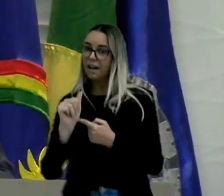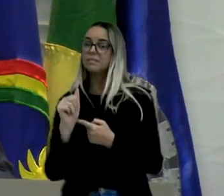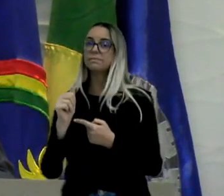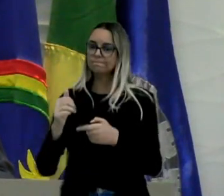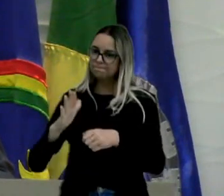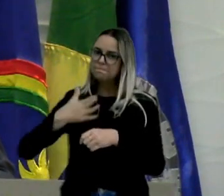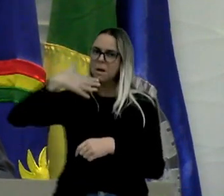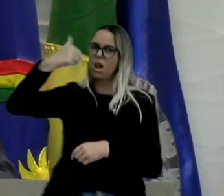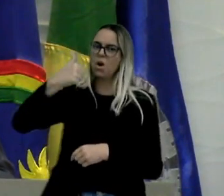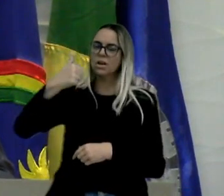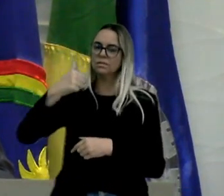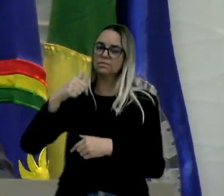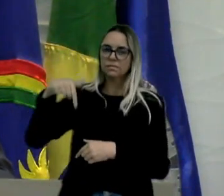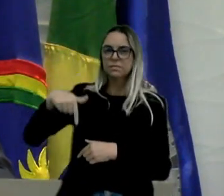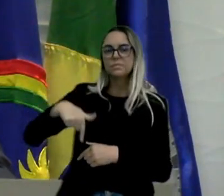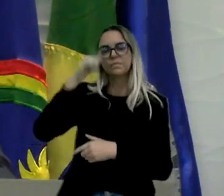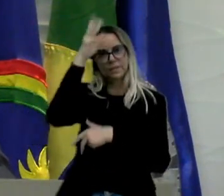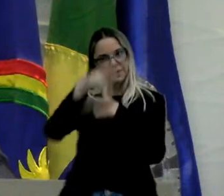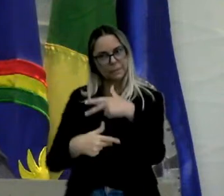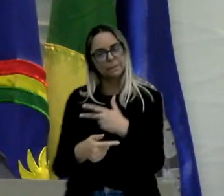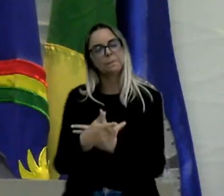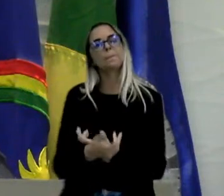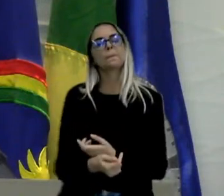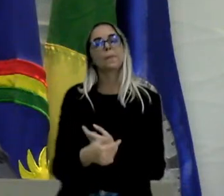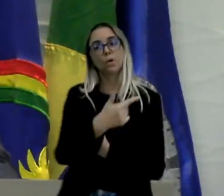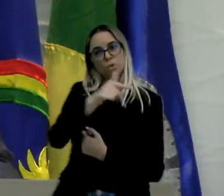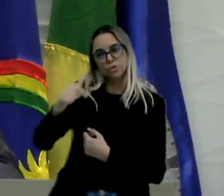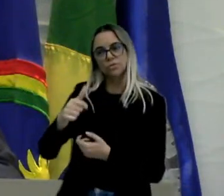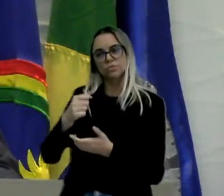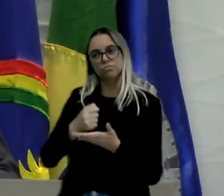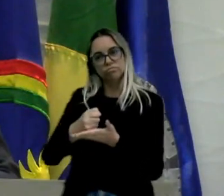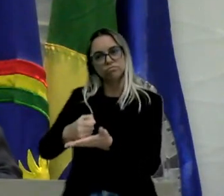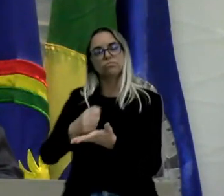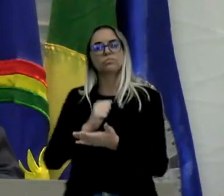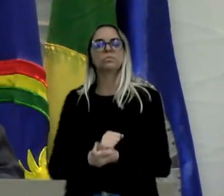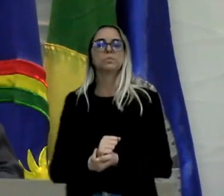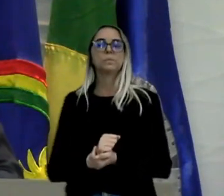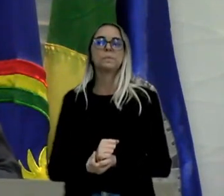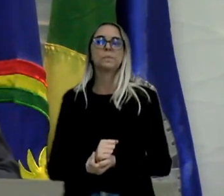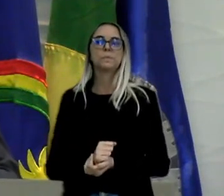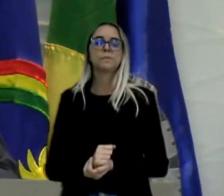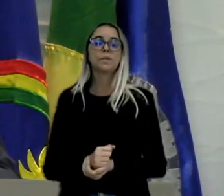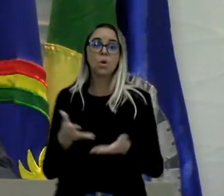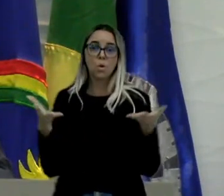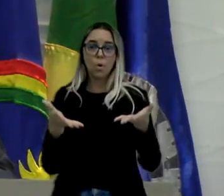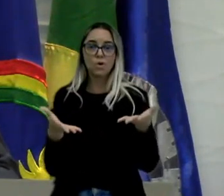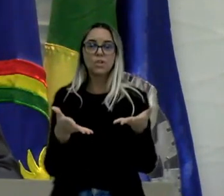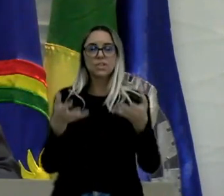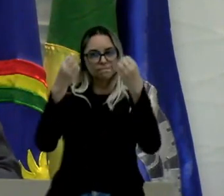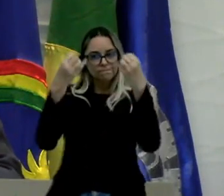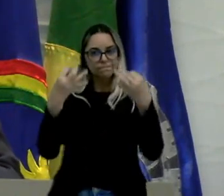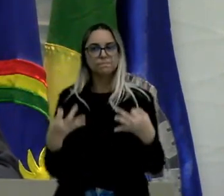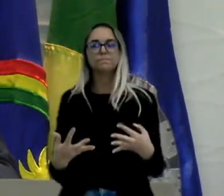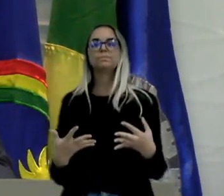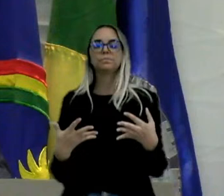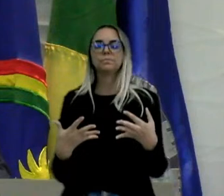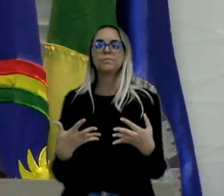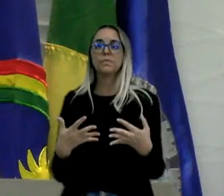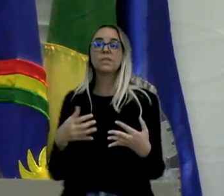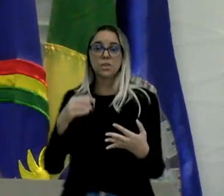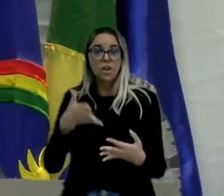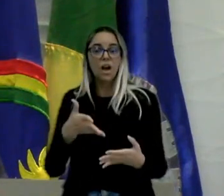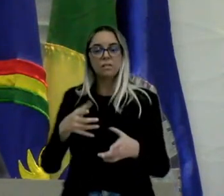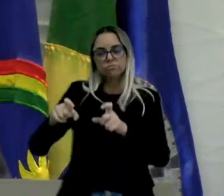também buscando apoi para os demais é aqui hoje foi falado muito em aração de